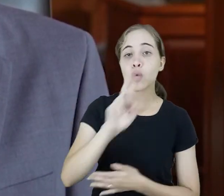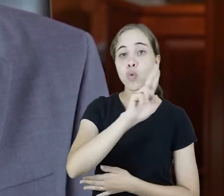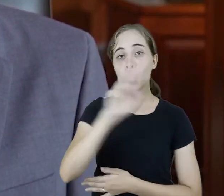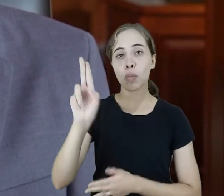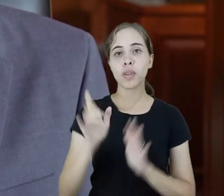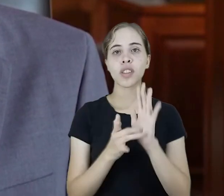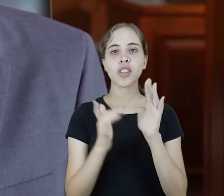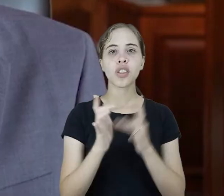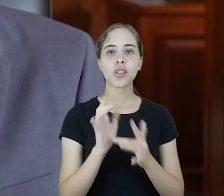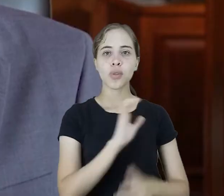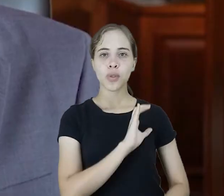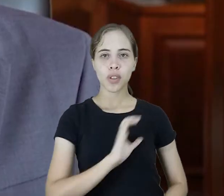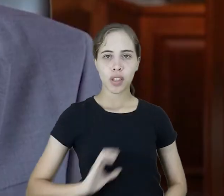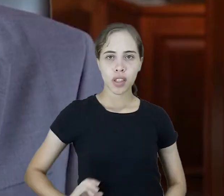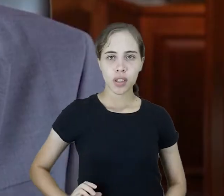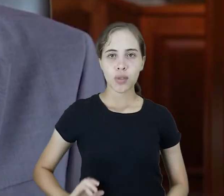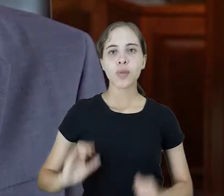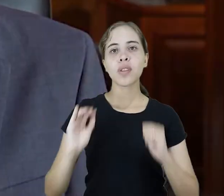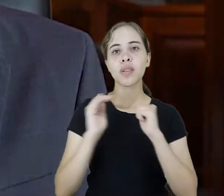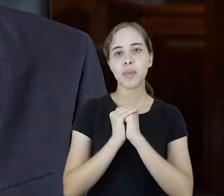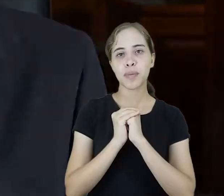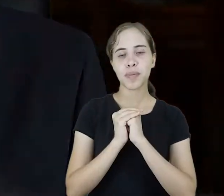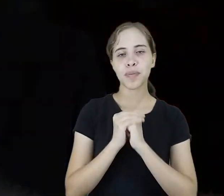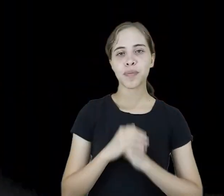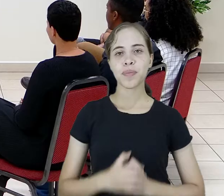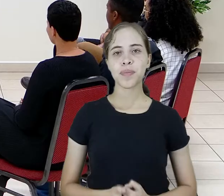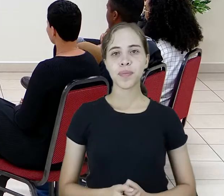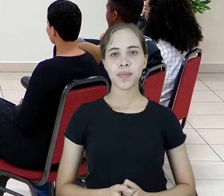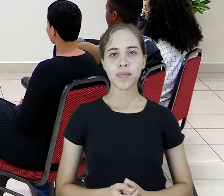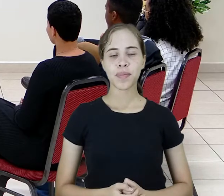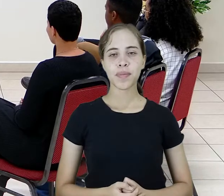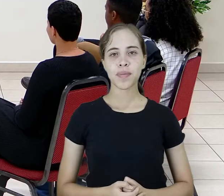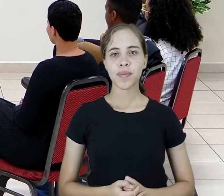Jesus Cristo. Amém.